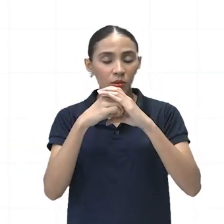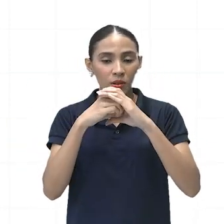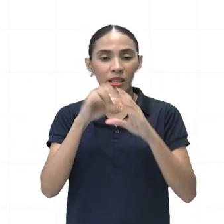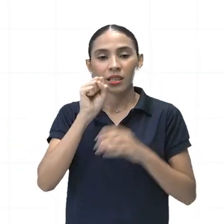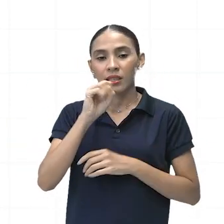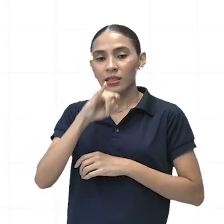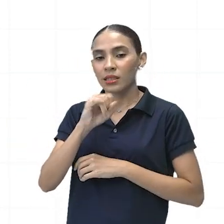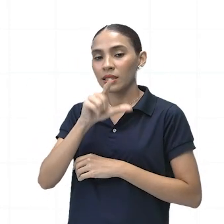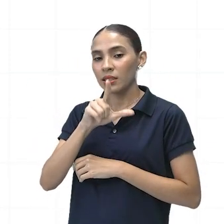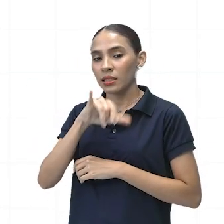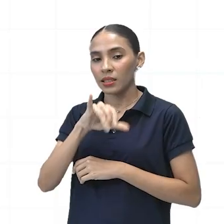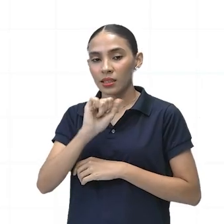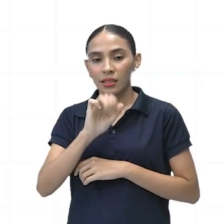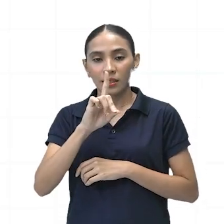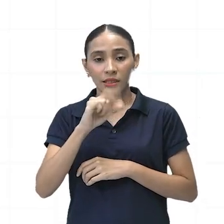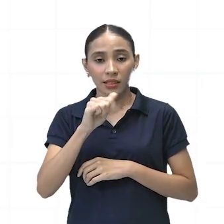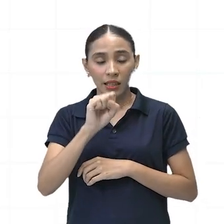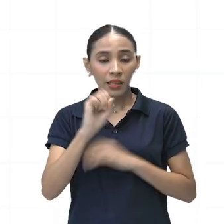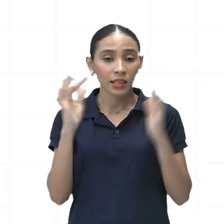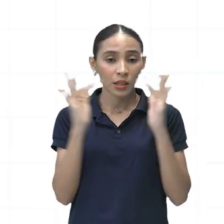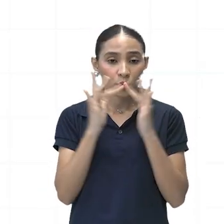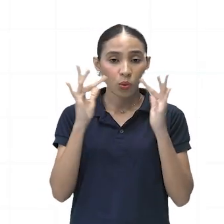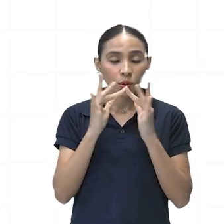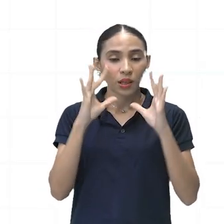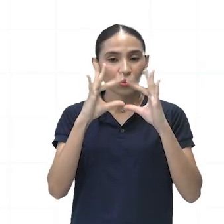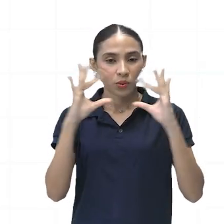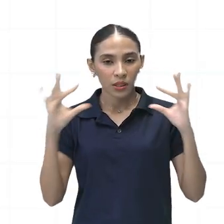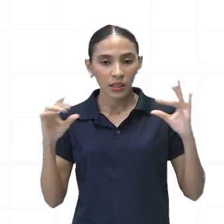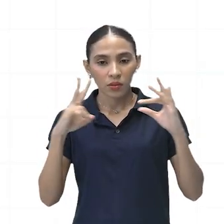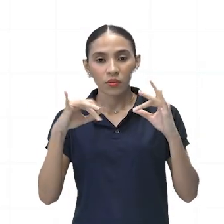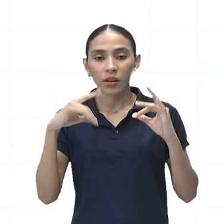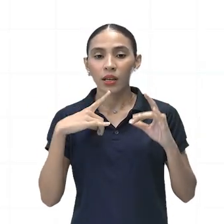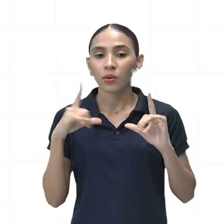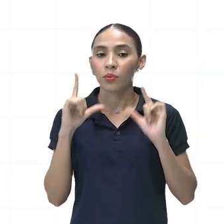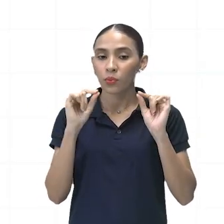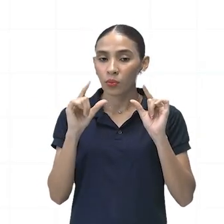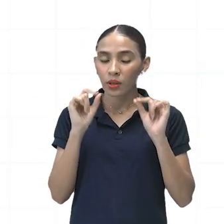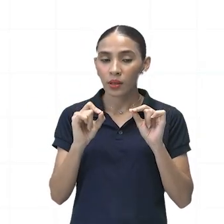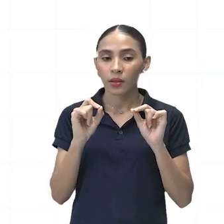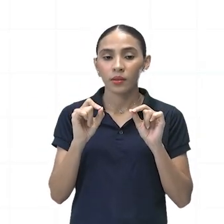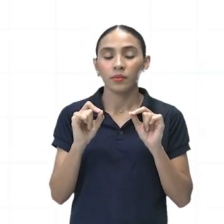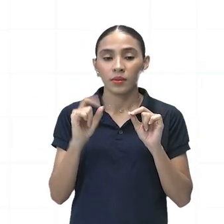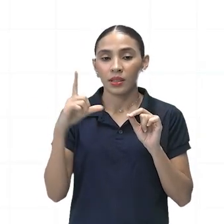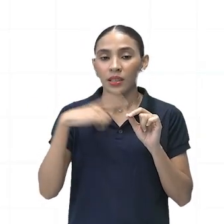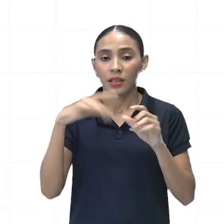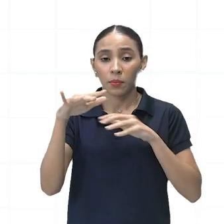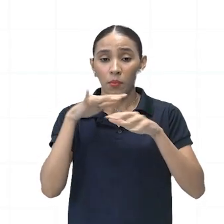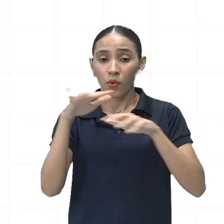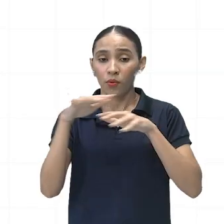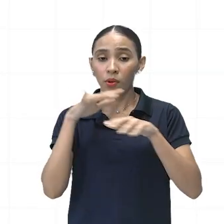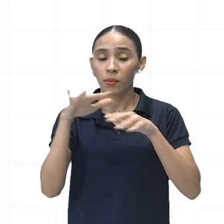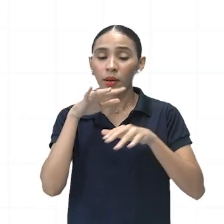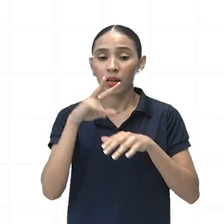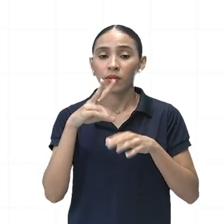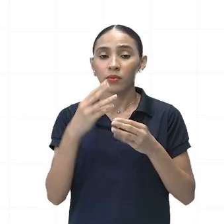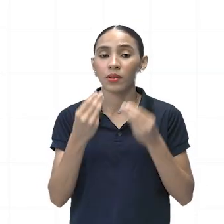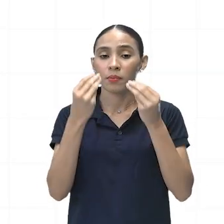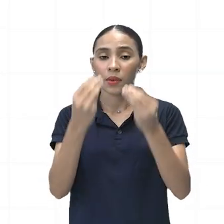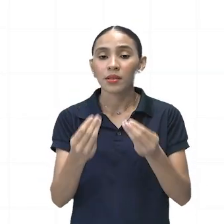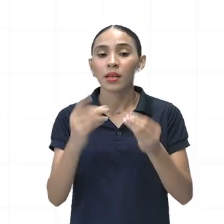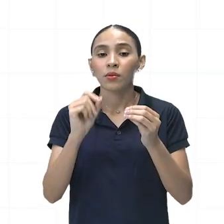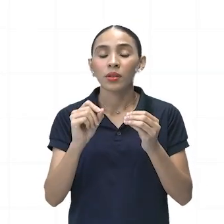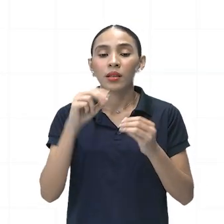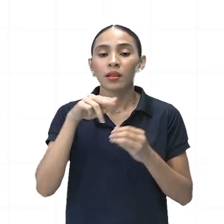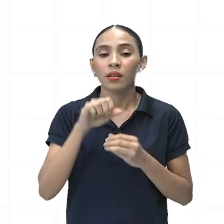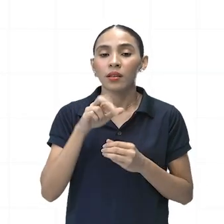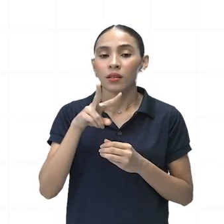ciliadas. Essas células, em contato com esse líquido, elas vão, então, promover vibrações que vão ser passadas, então, para o